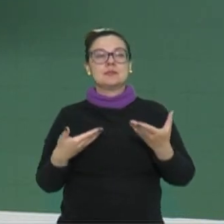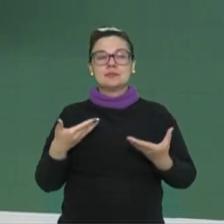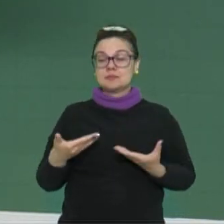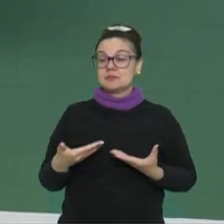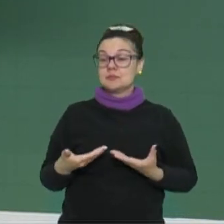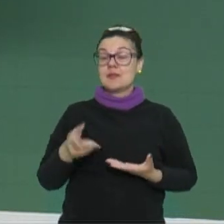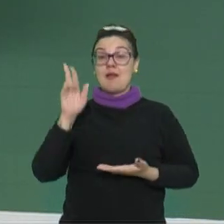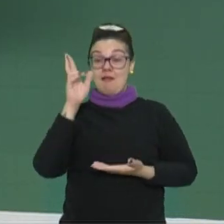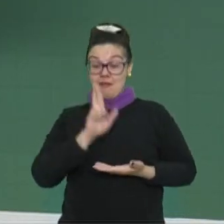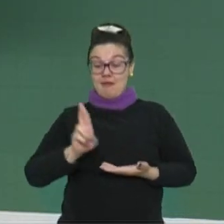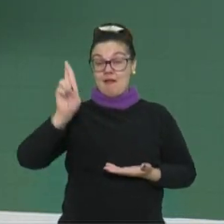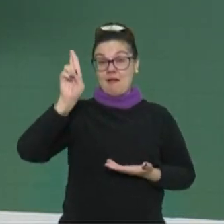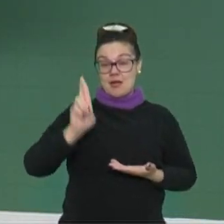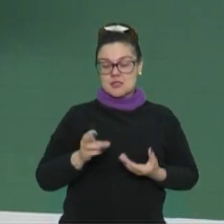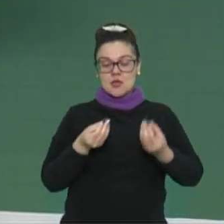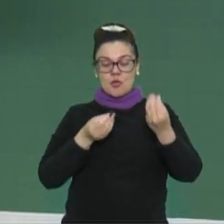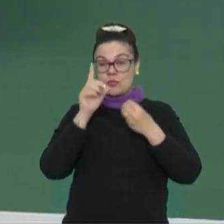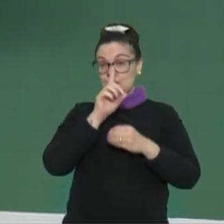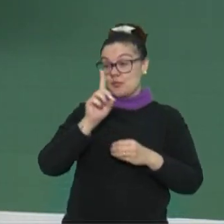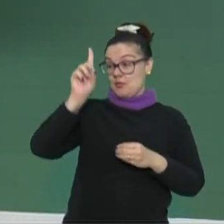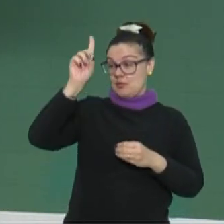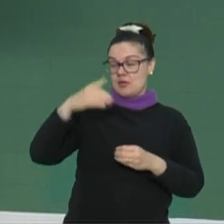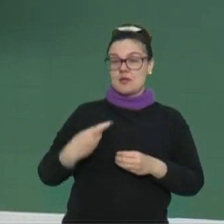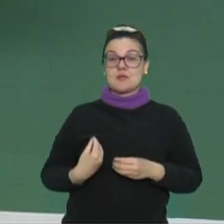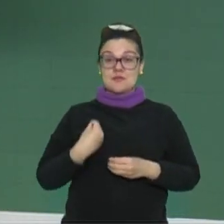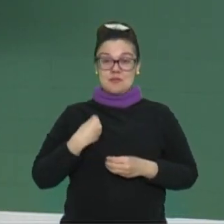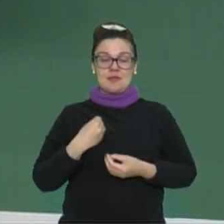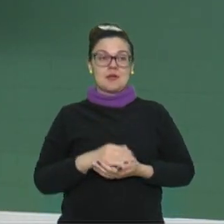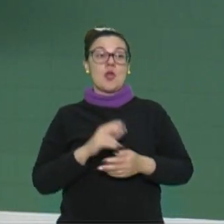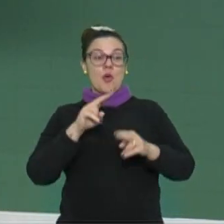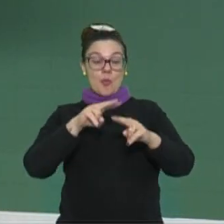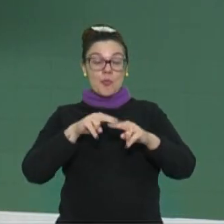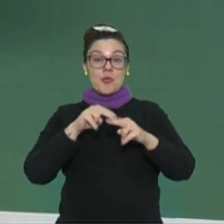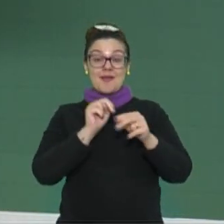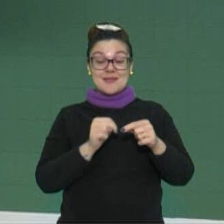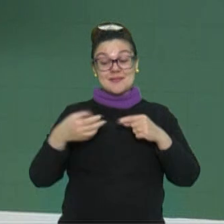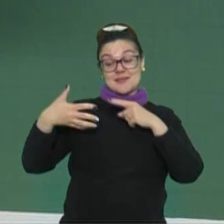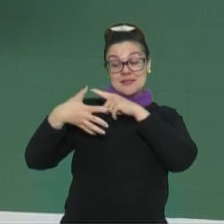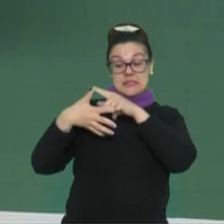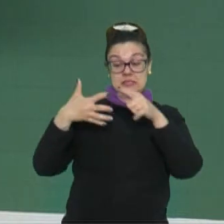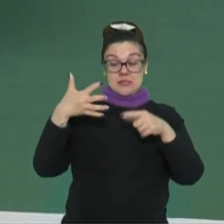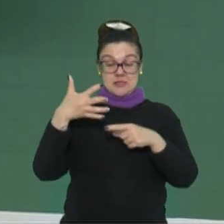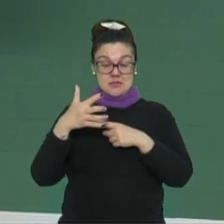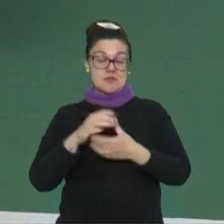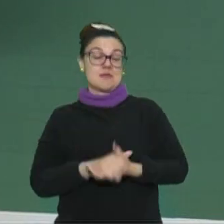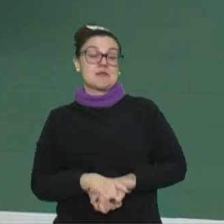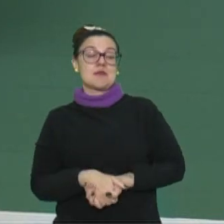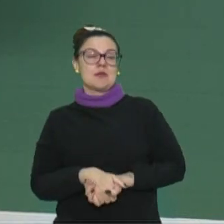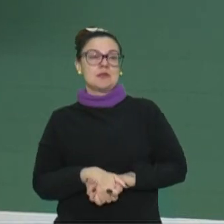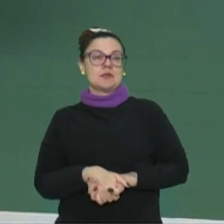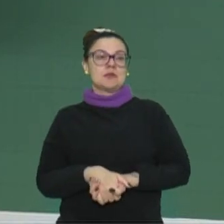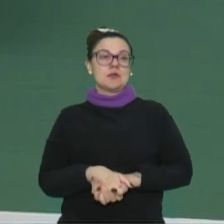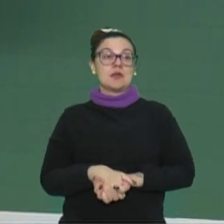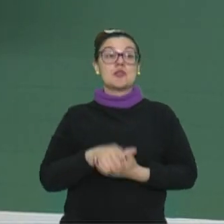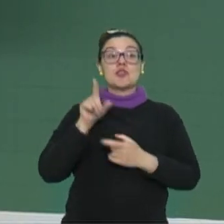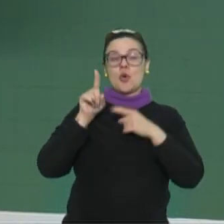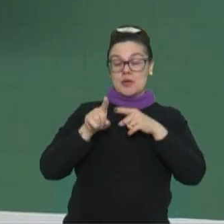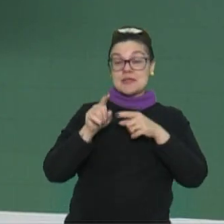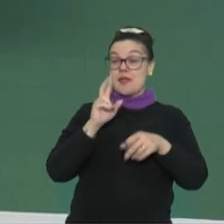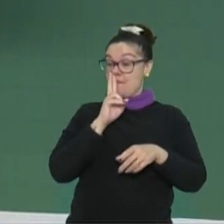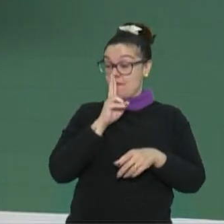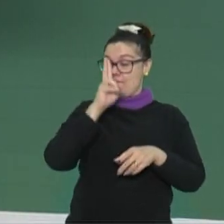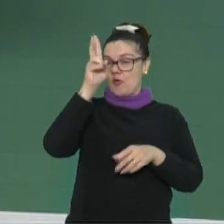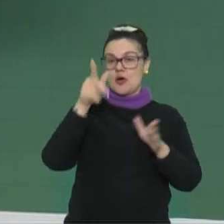na razão, como Deus existe. Por isso, são 5 provinhas da existência de Deus. É muito forte o aristotelismo